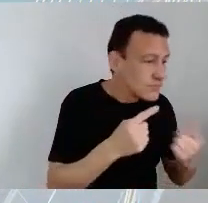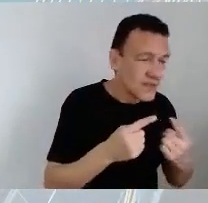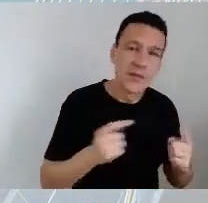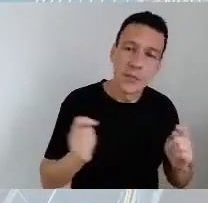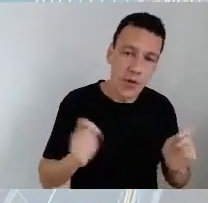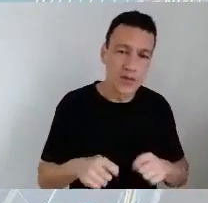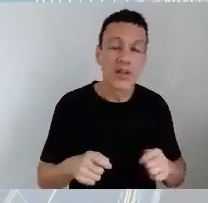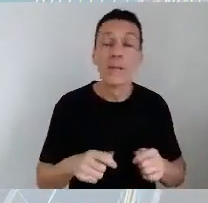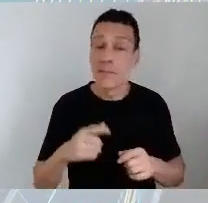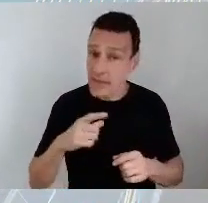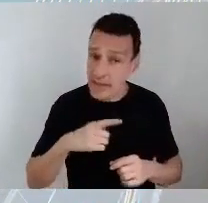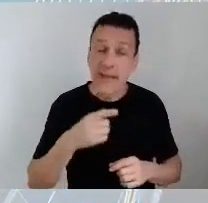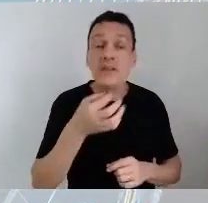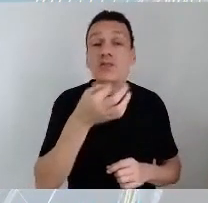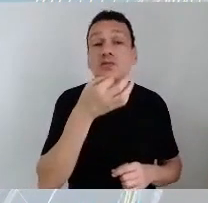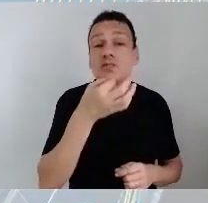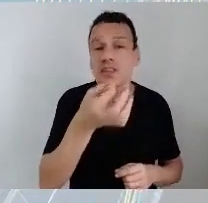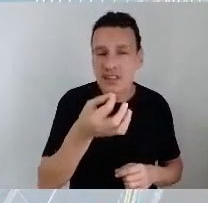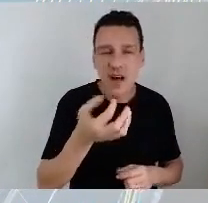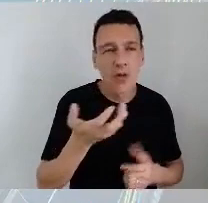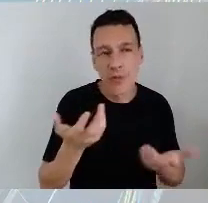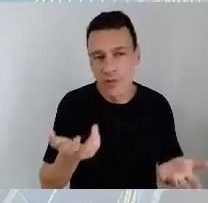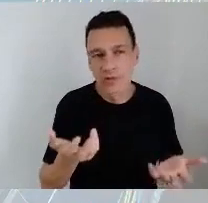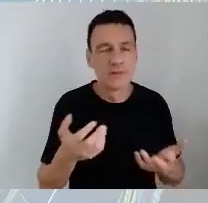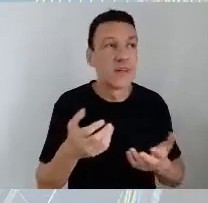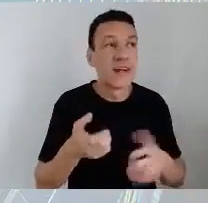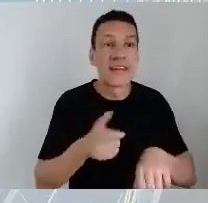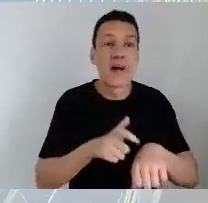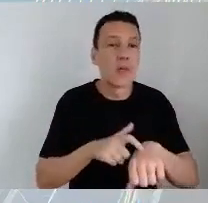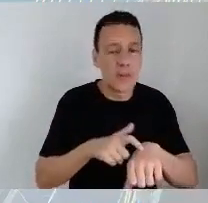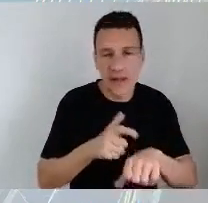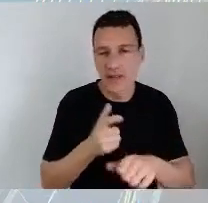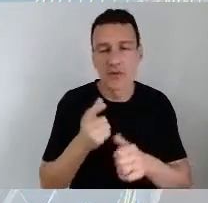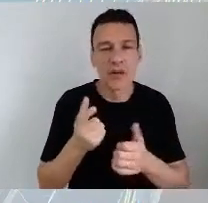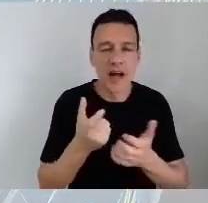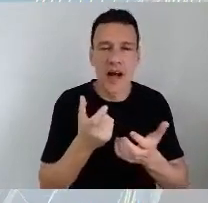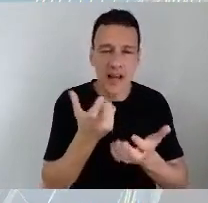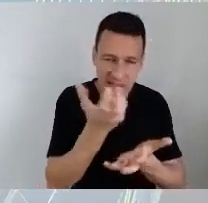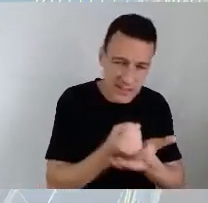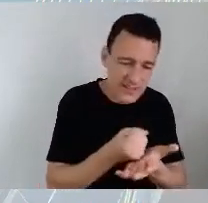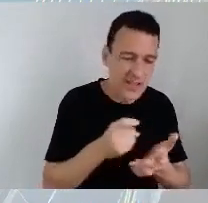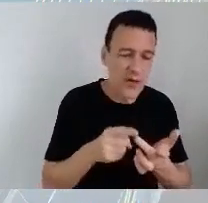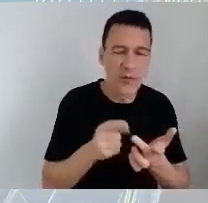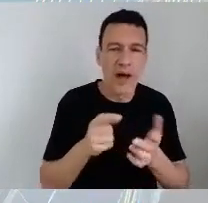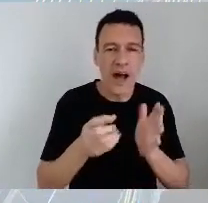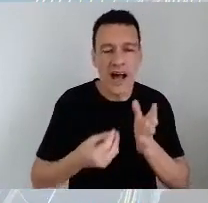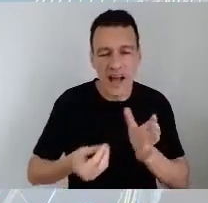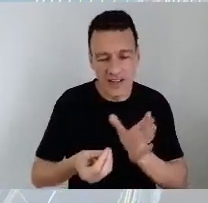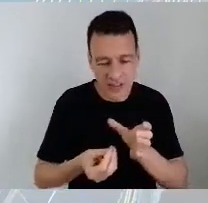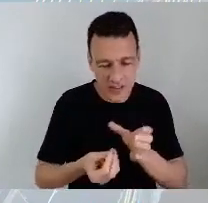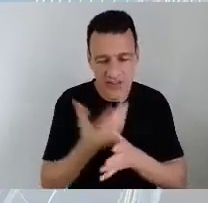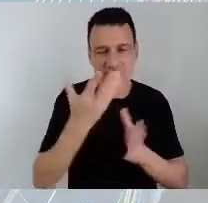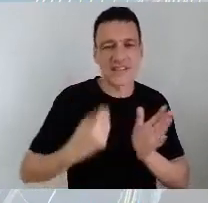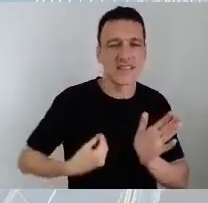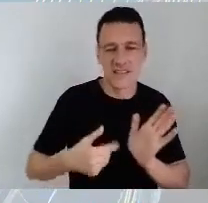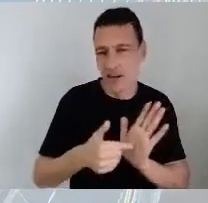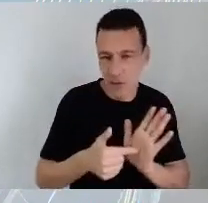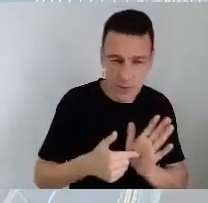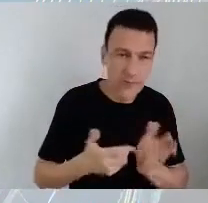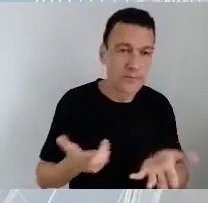aplicadas nesse momento de aquisição, de ativação, de receita, retenção e no momento de indicação